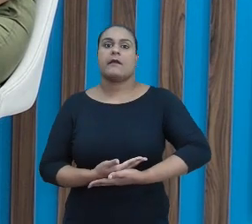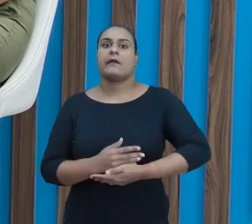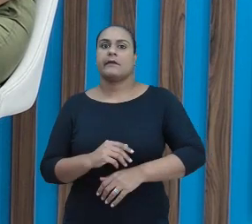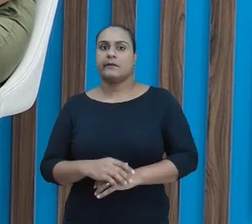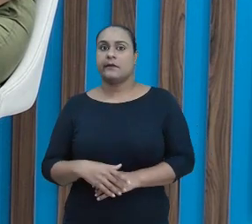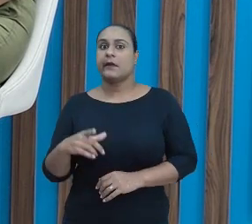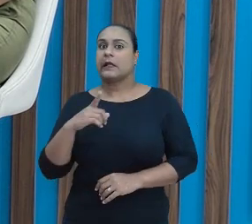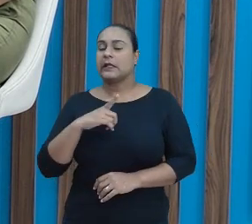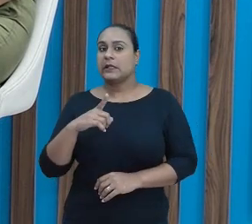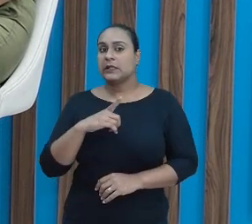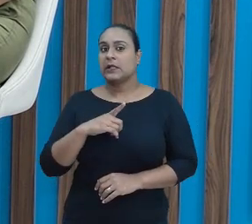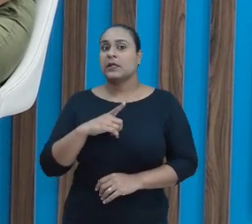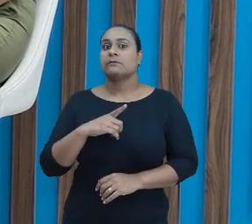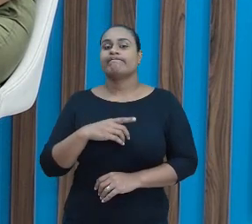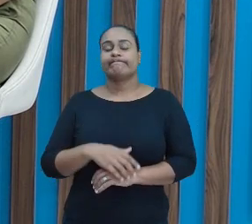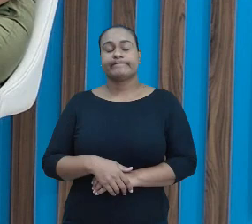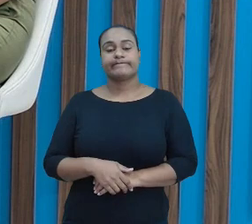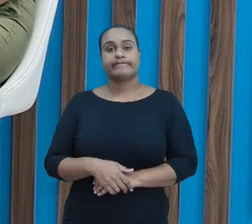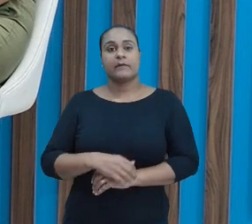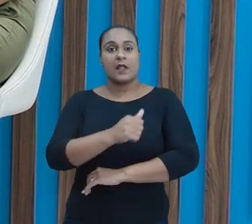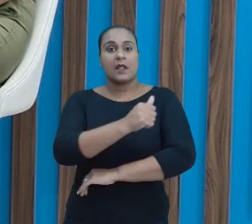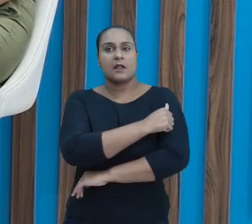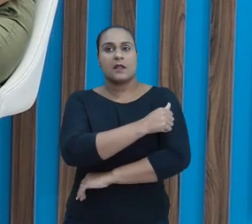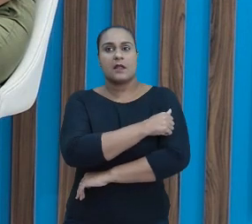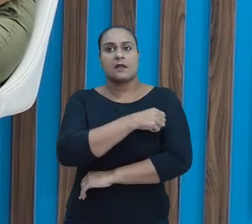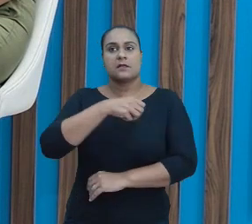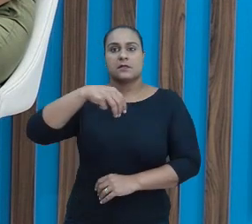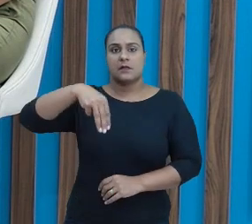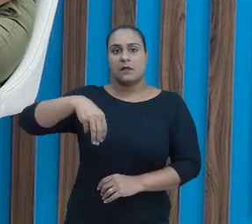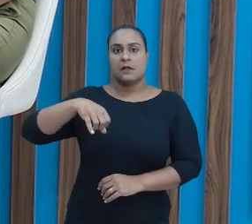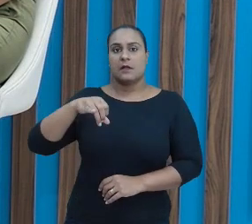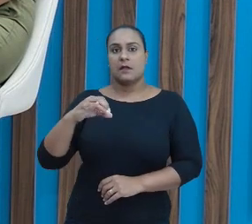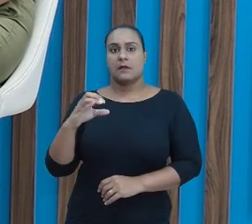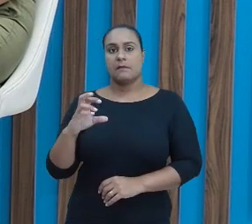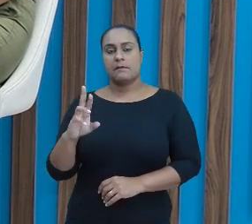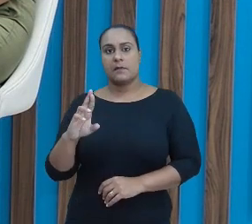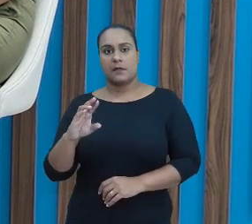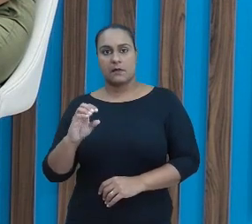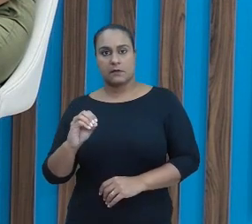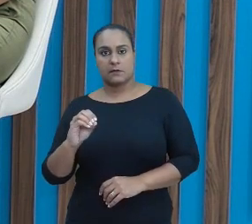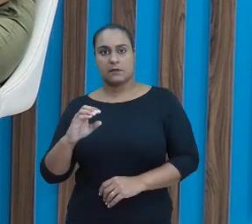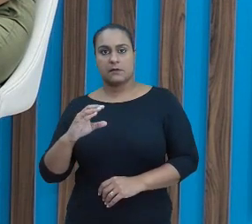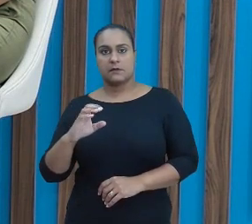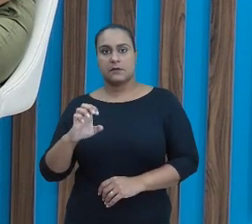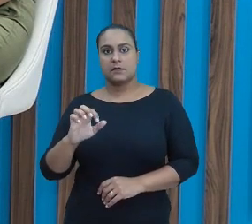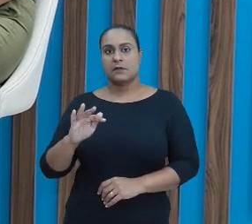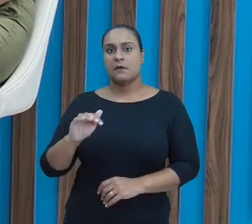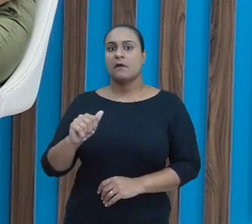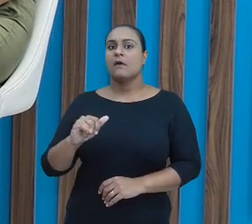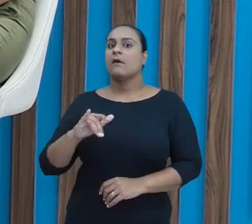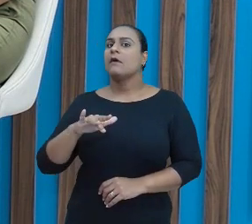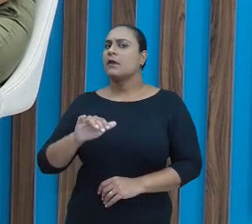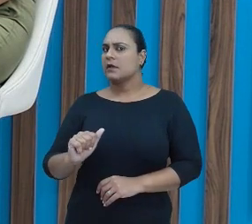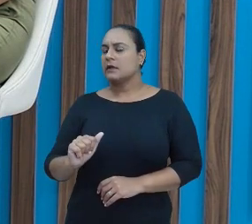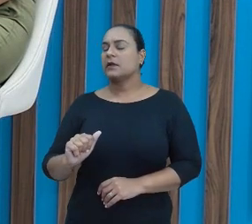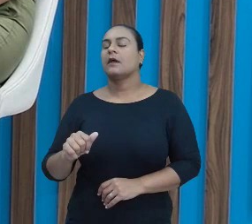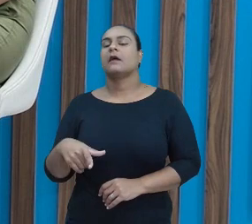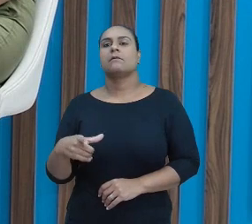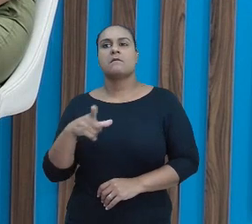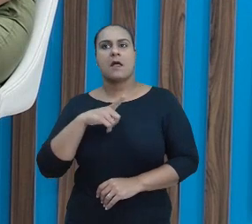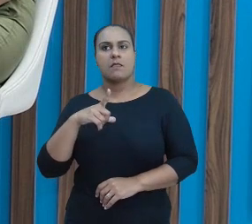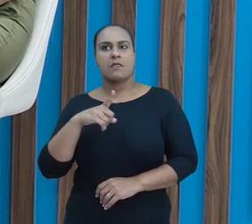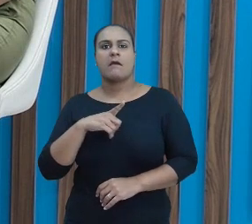com microcefalia e ela participava de todas as atividades junto com as outras crianças. Esse é o